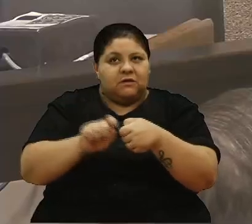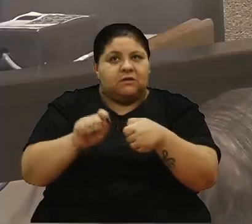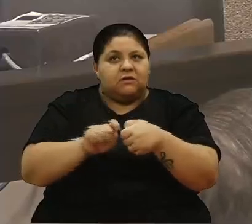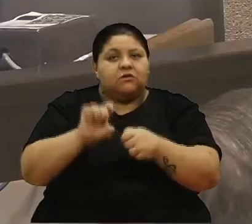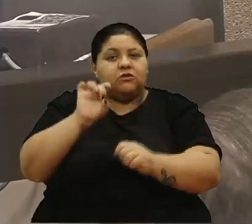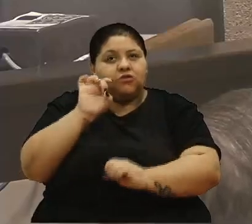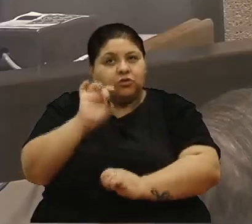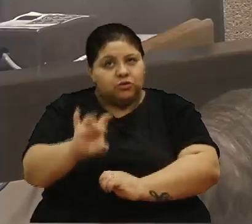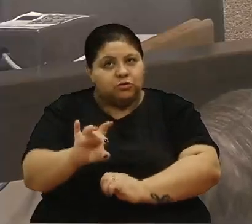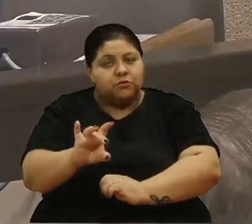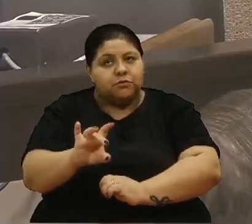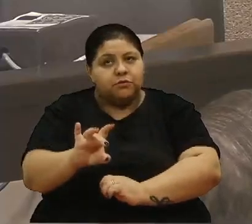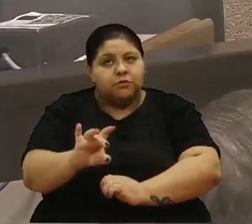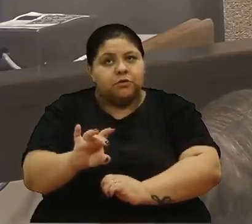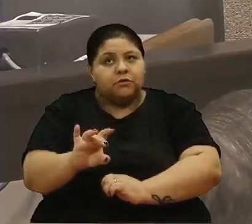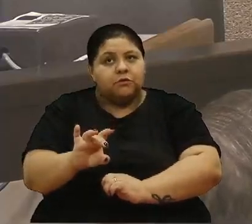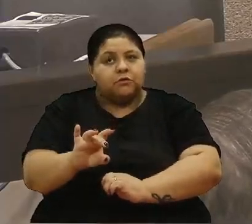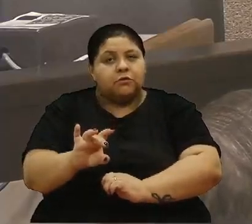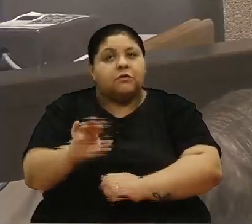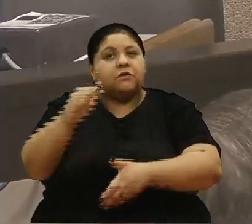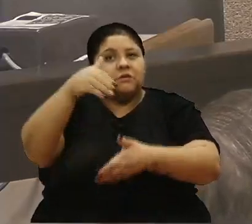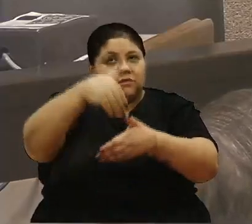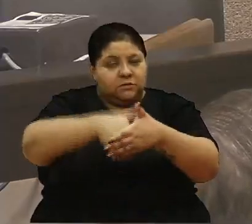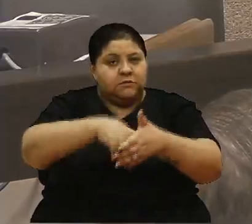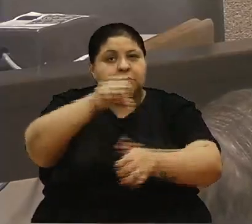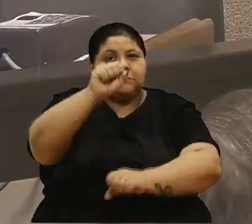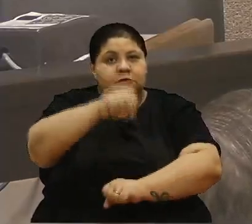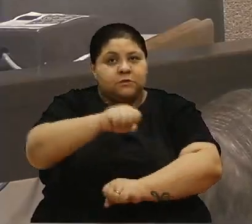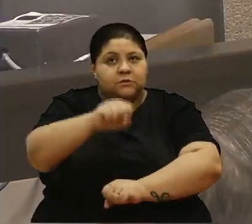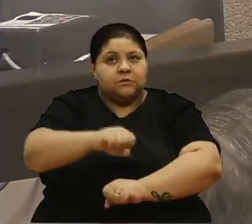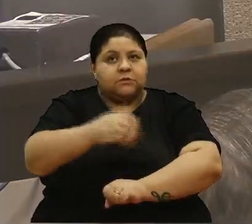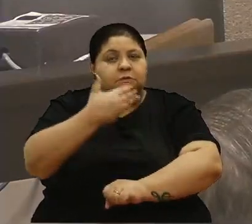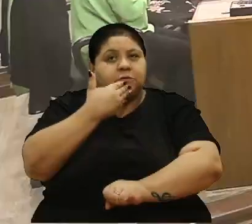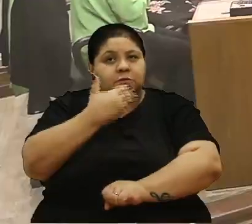era isso. Vou votar favorável a essa moção, senhor presidente. Obrigado, vereador.